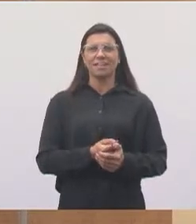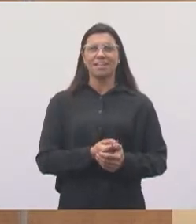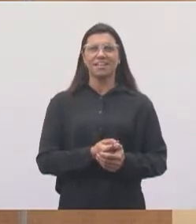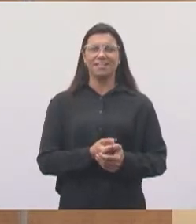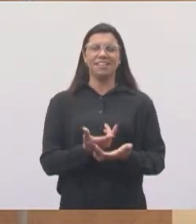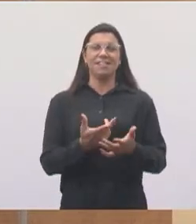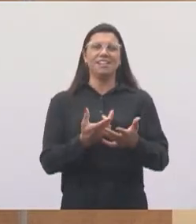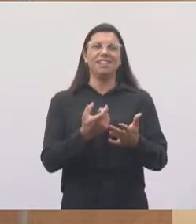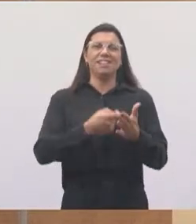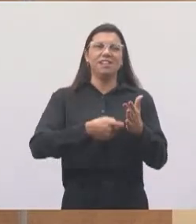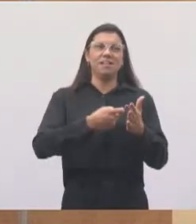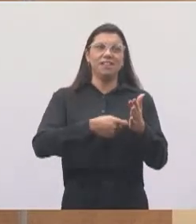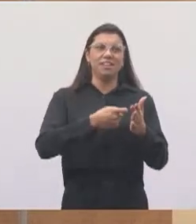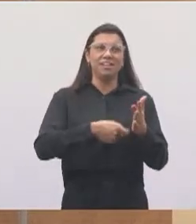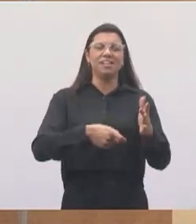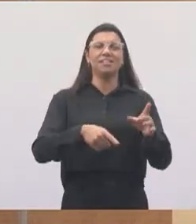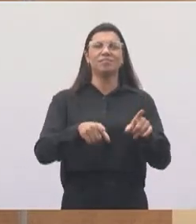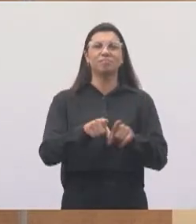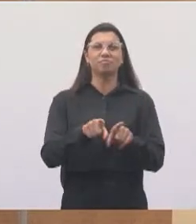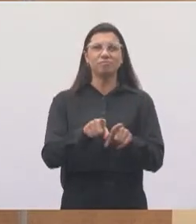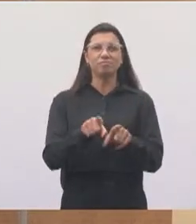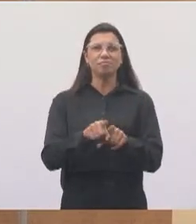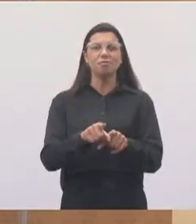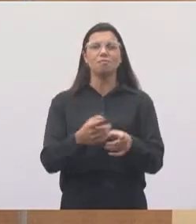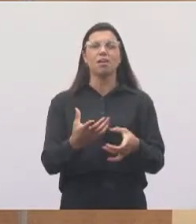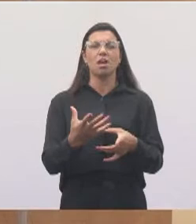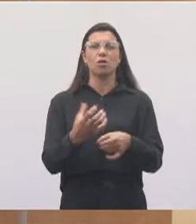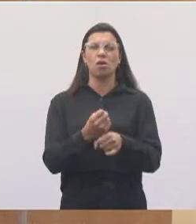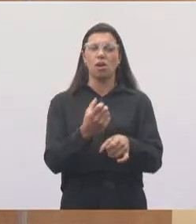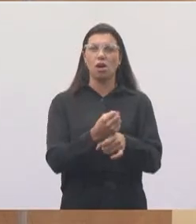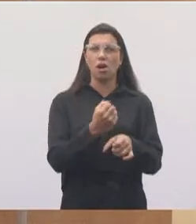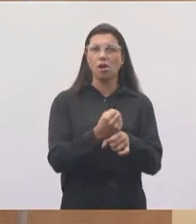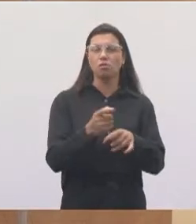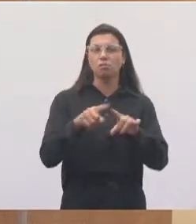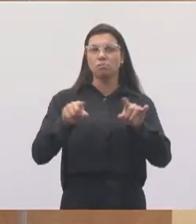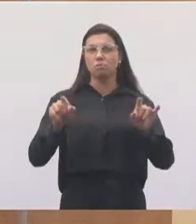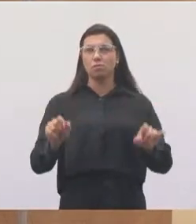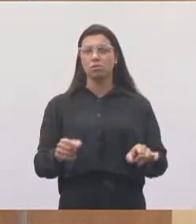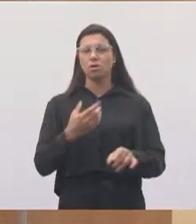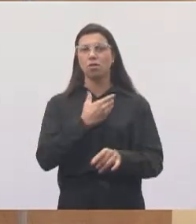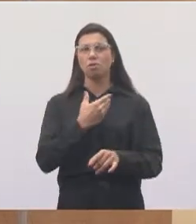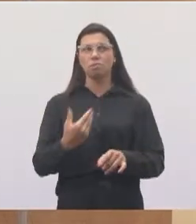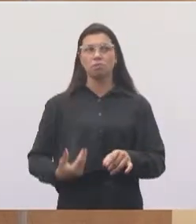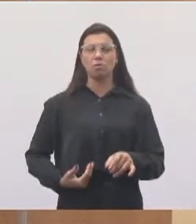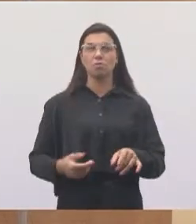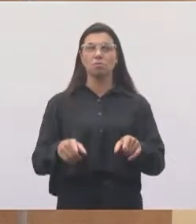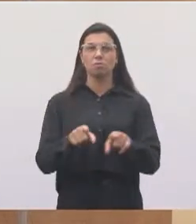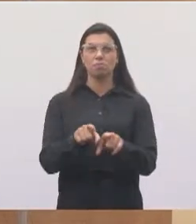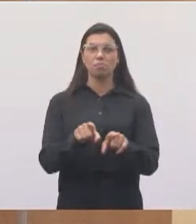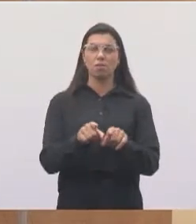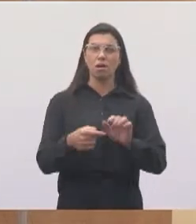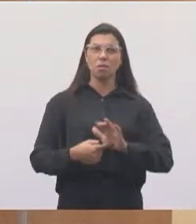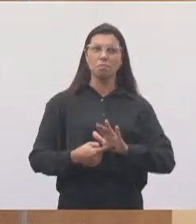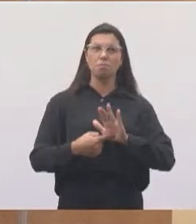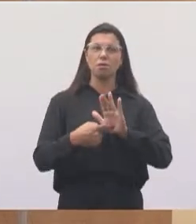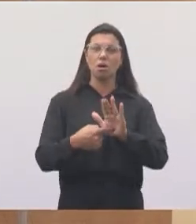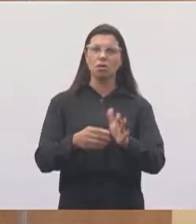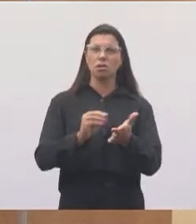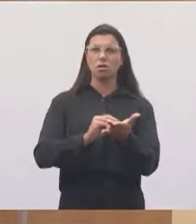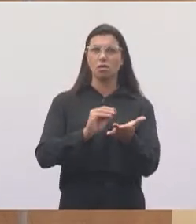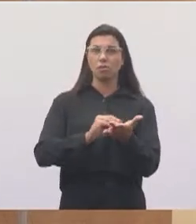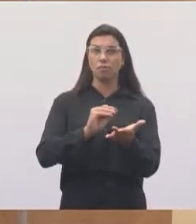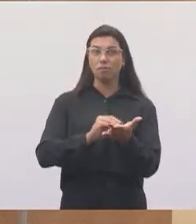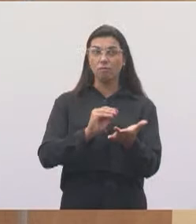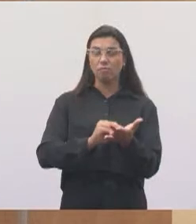As alíquotas normais de contribuição praticadas pelos servidores e entidades municipais mostram-se insuficientes